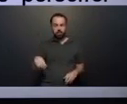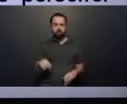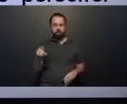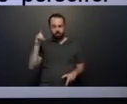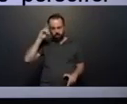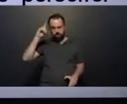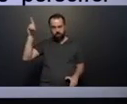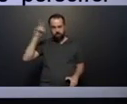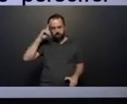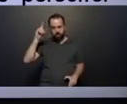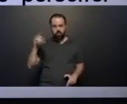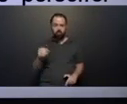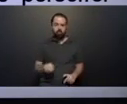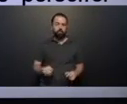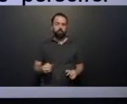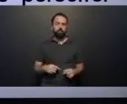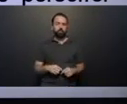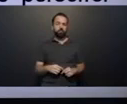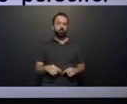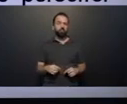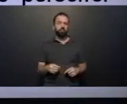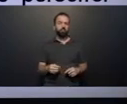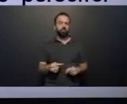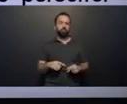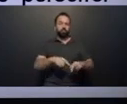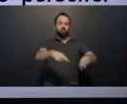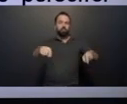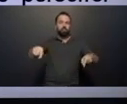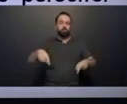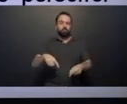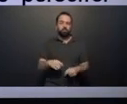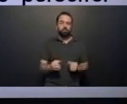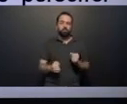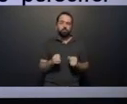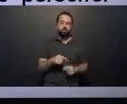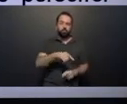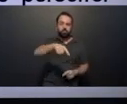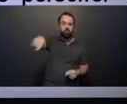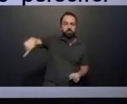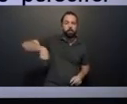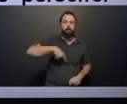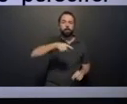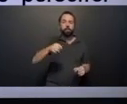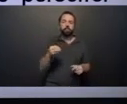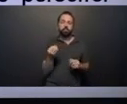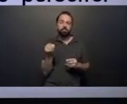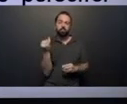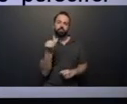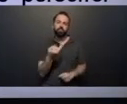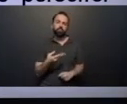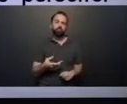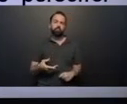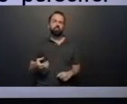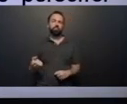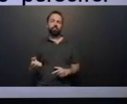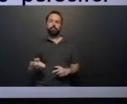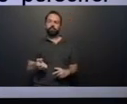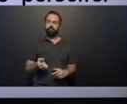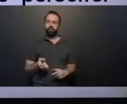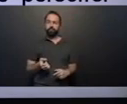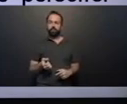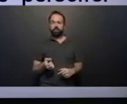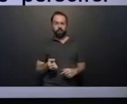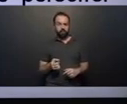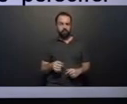pista é 100 metros, então, consequentemente, nós temos um raio de 50 metros. Ele vai treinar 10 km